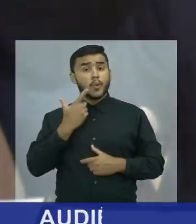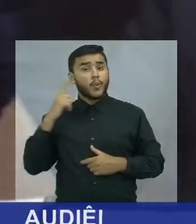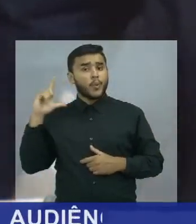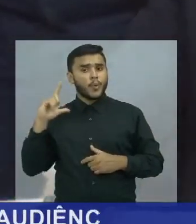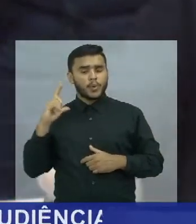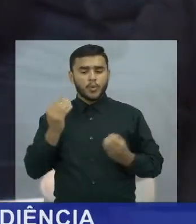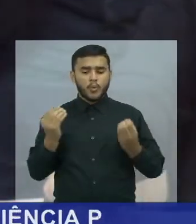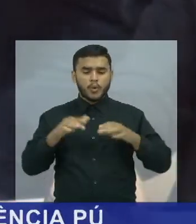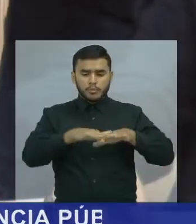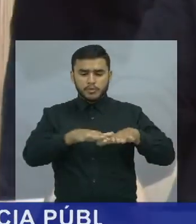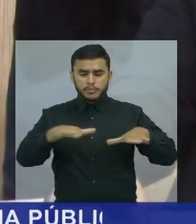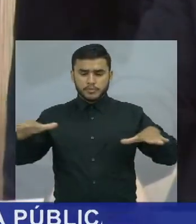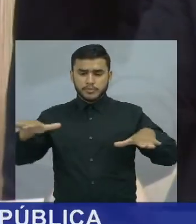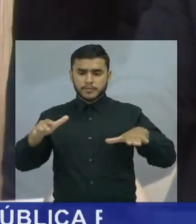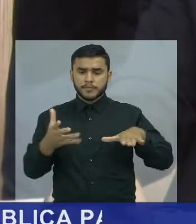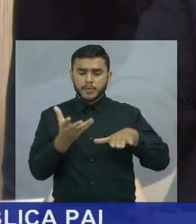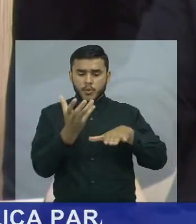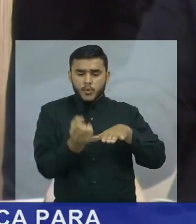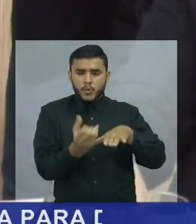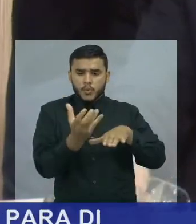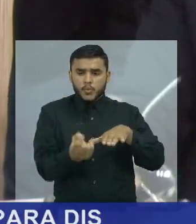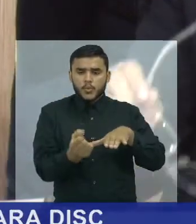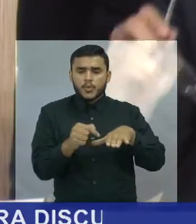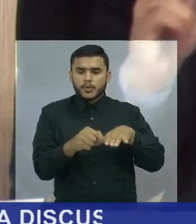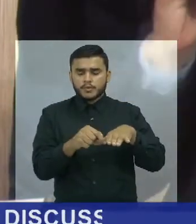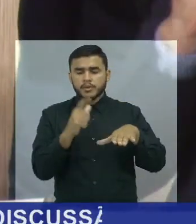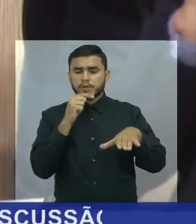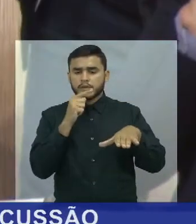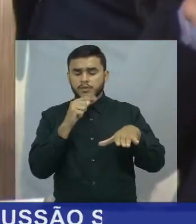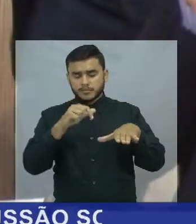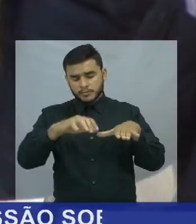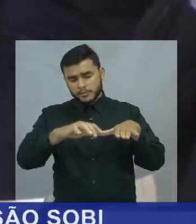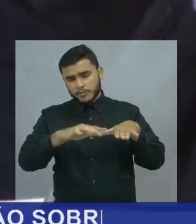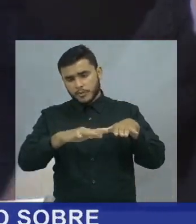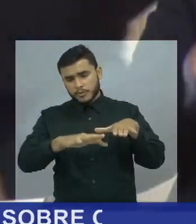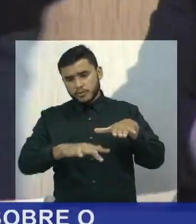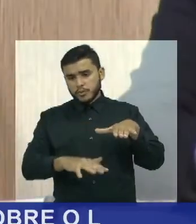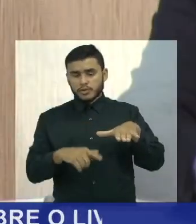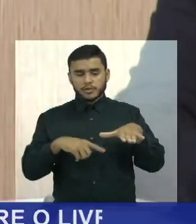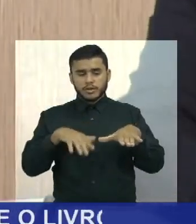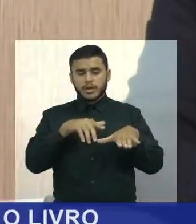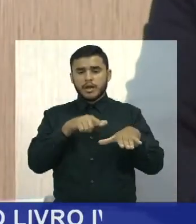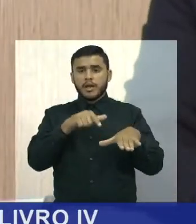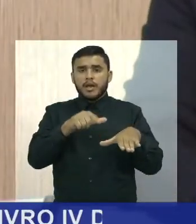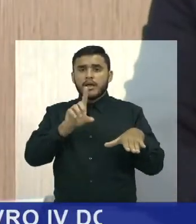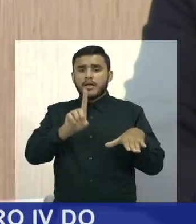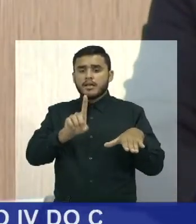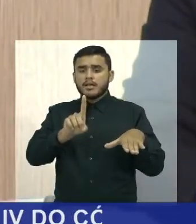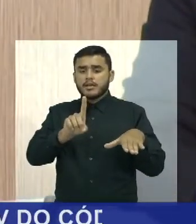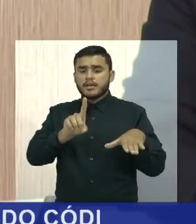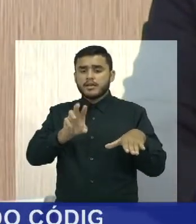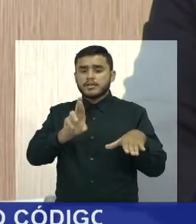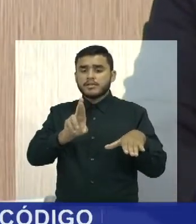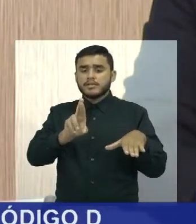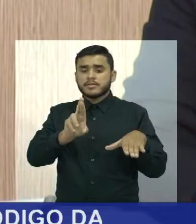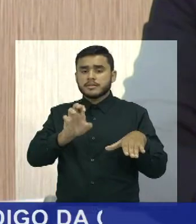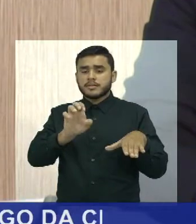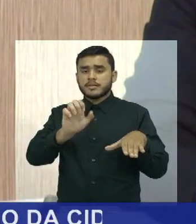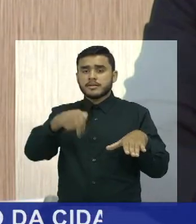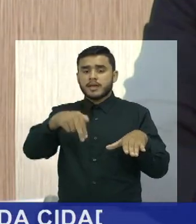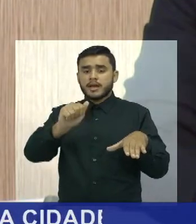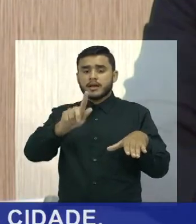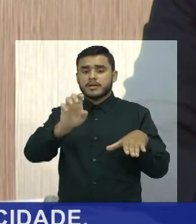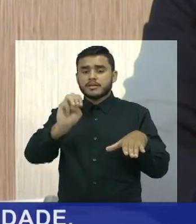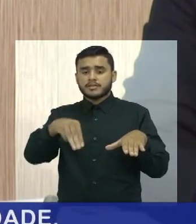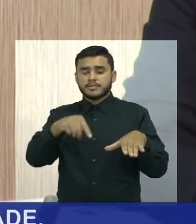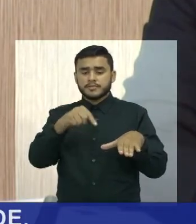do solo. E aí nós temos um chamado piso drenante. Esse piso drenante, ele drena